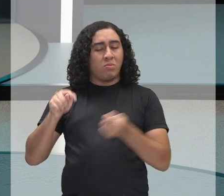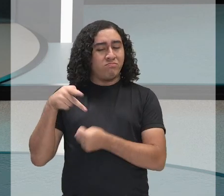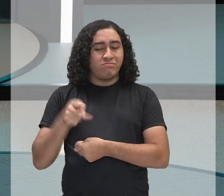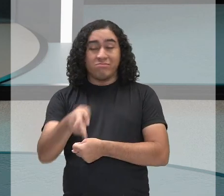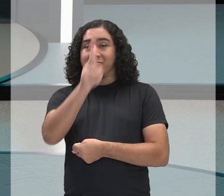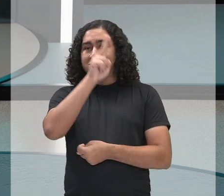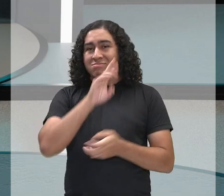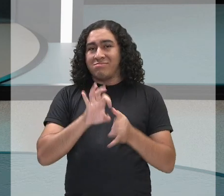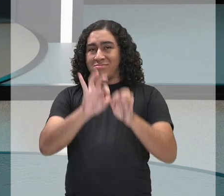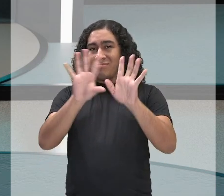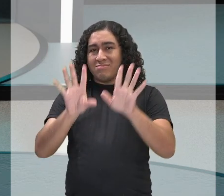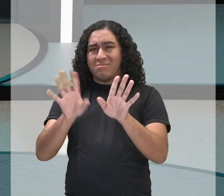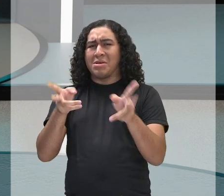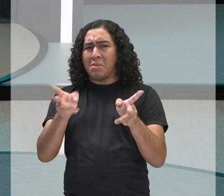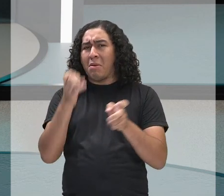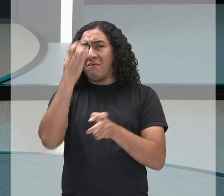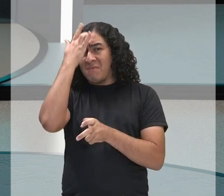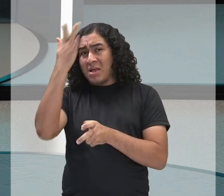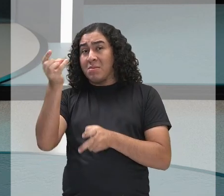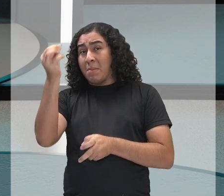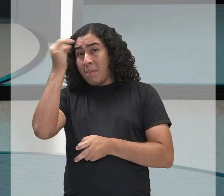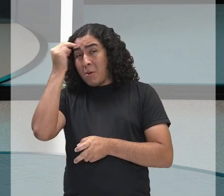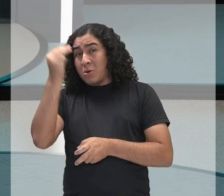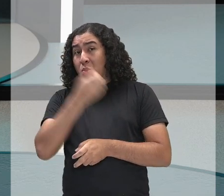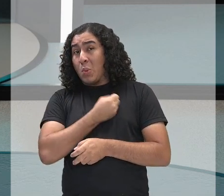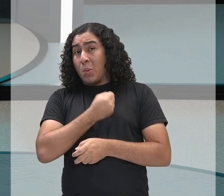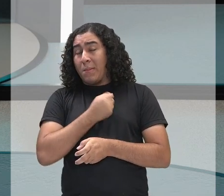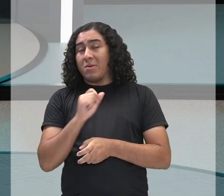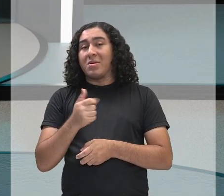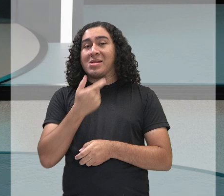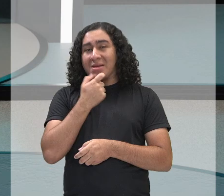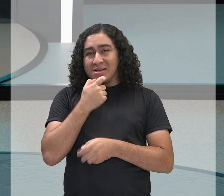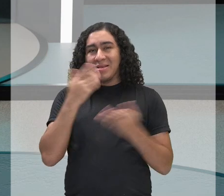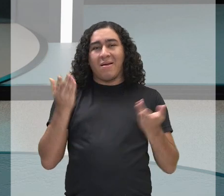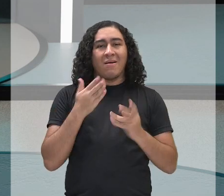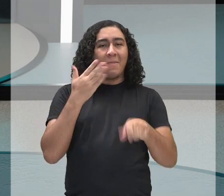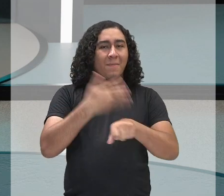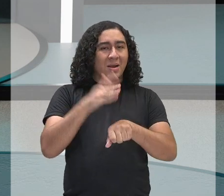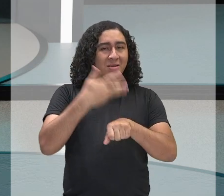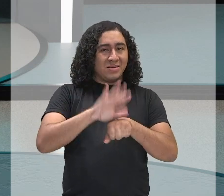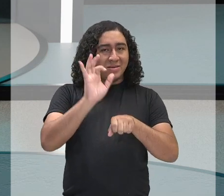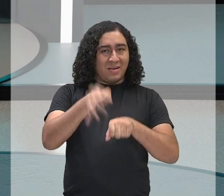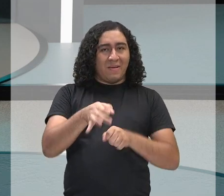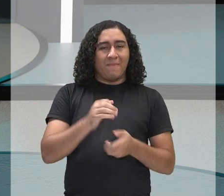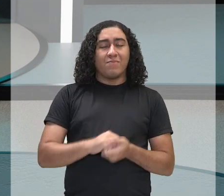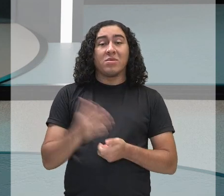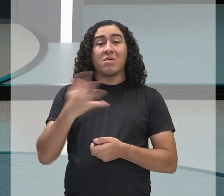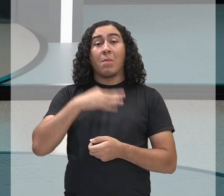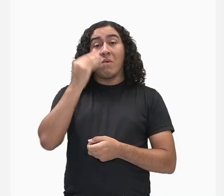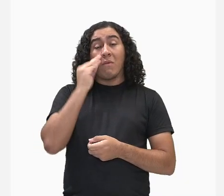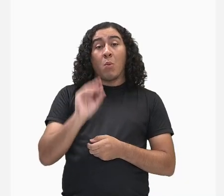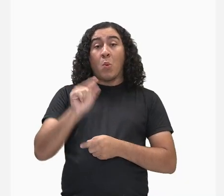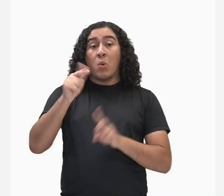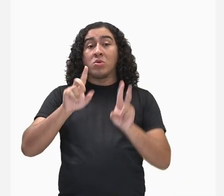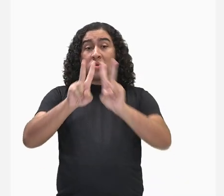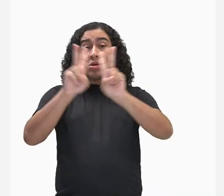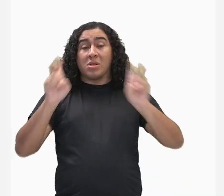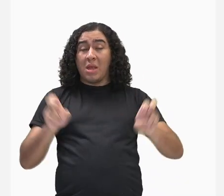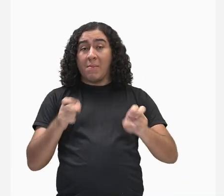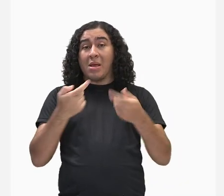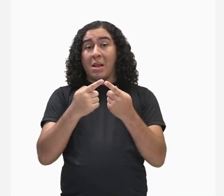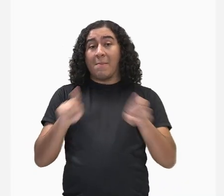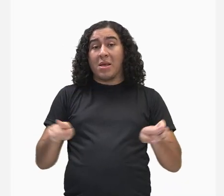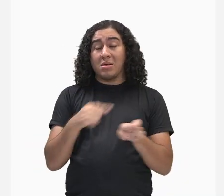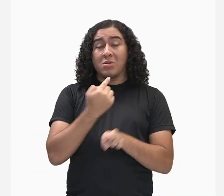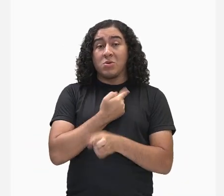bom? Perceberam como é fácil de memorizar os números em língua inglesa? Agora é prática, tá bom? Vamos ver um outro tópico gramatical que nós vimos ao longo